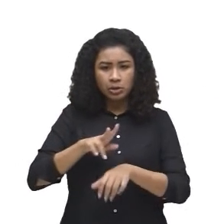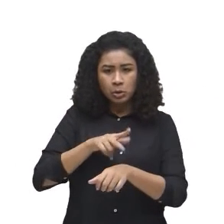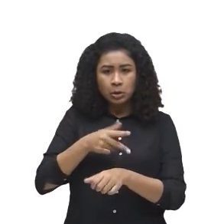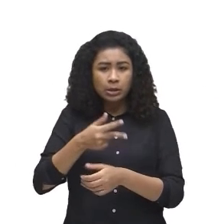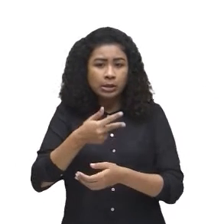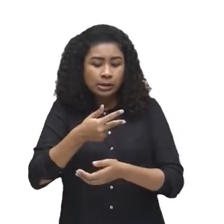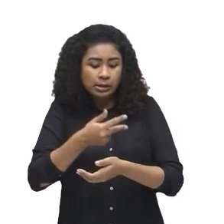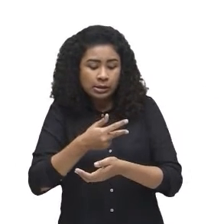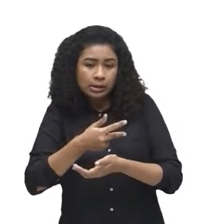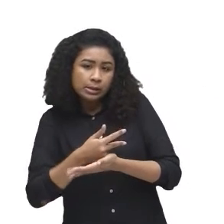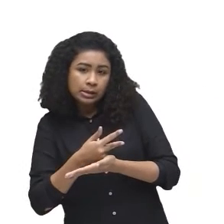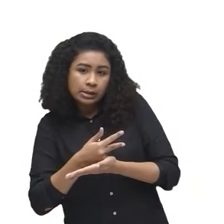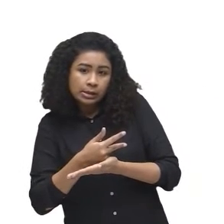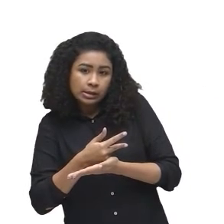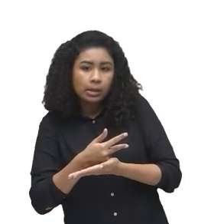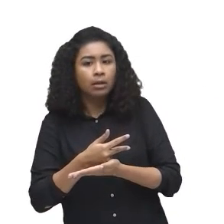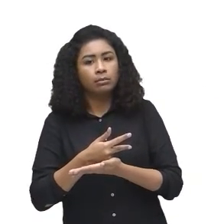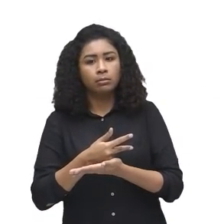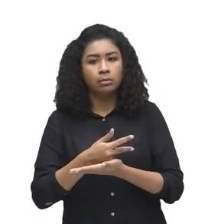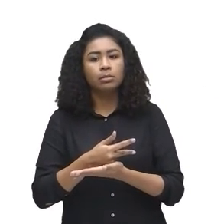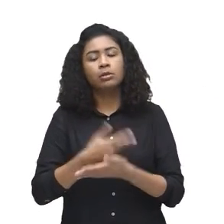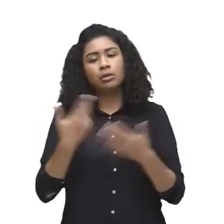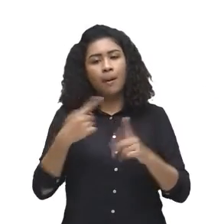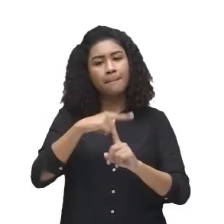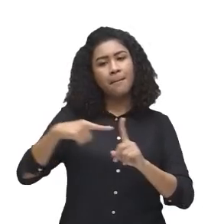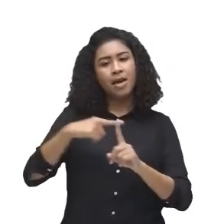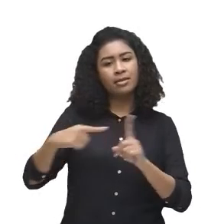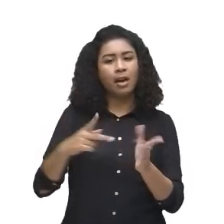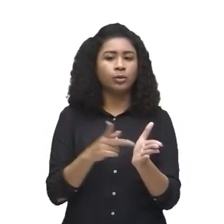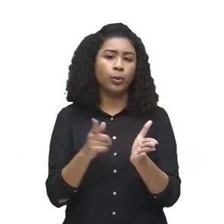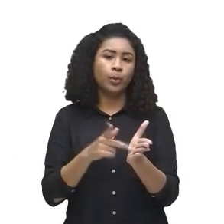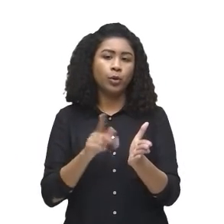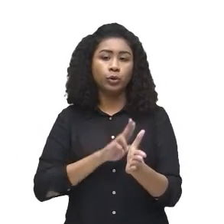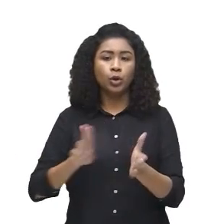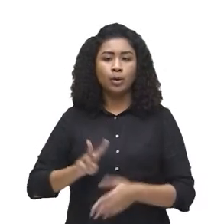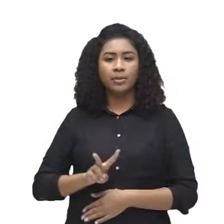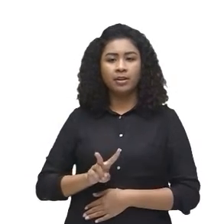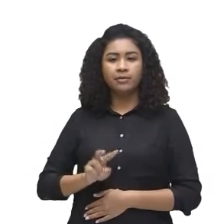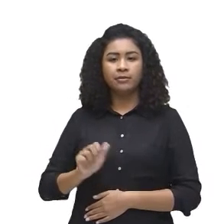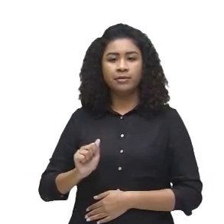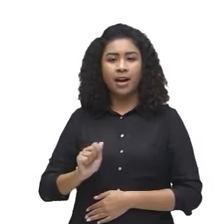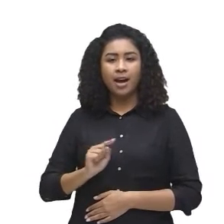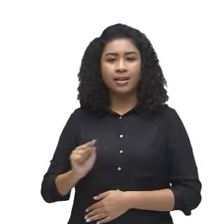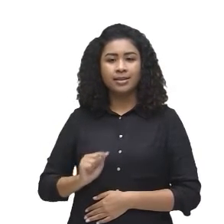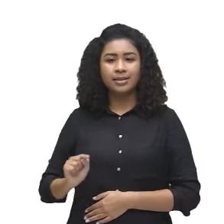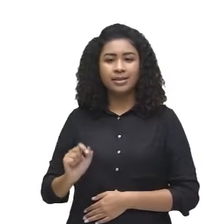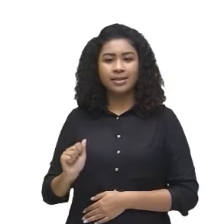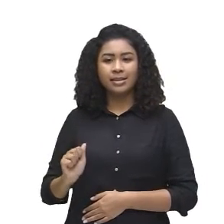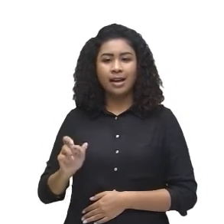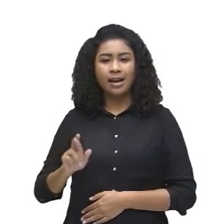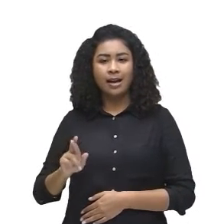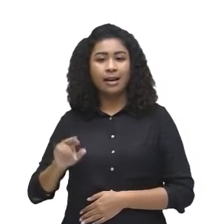chão, aí é dado somente metade do ponto, que é chamado de vazare. Para isso ele precisa acumular